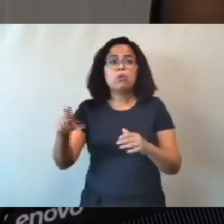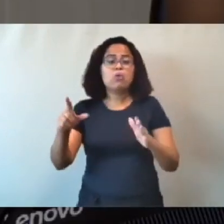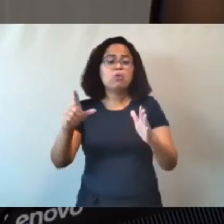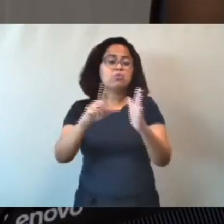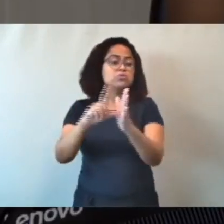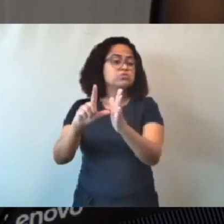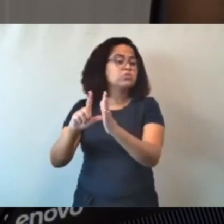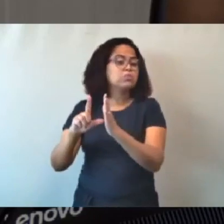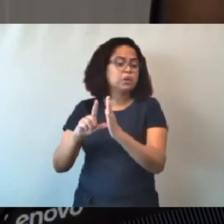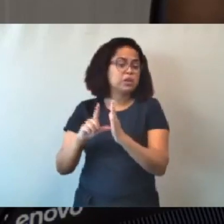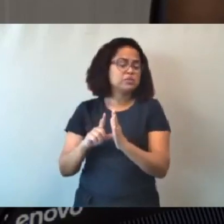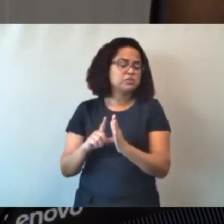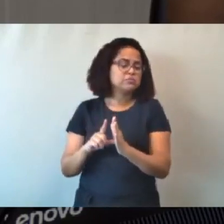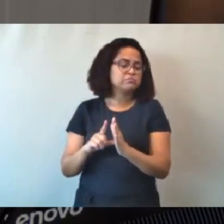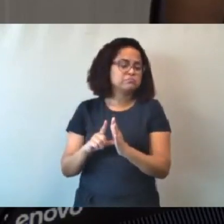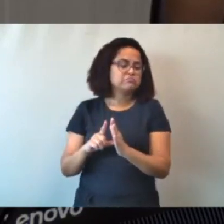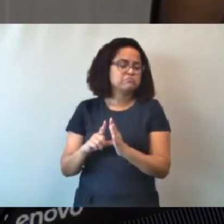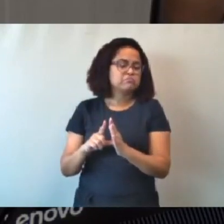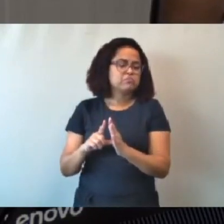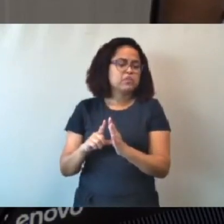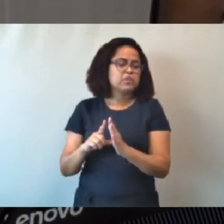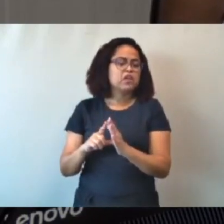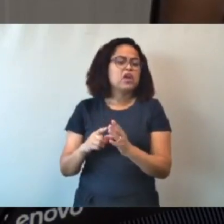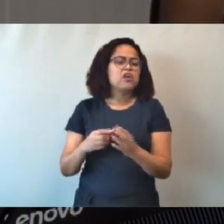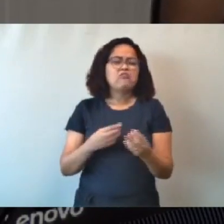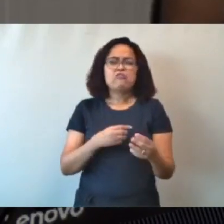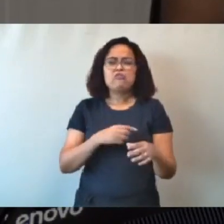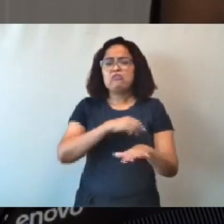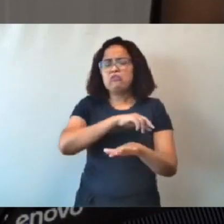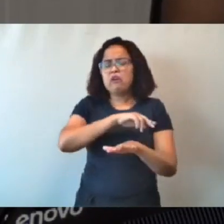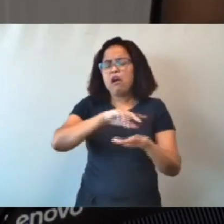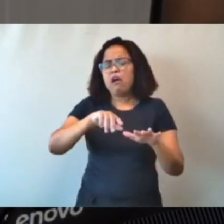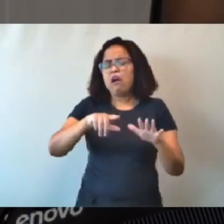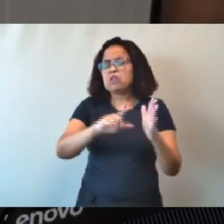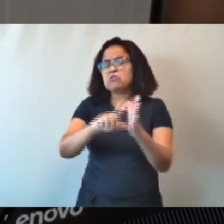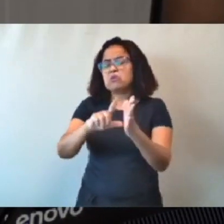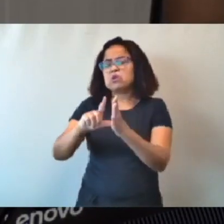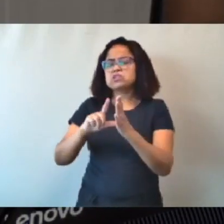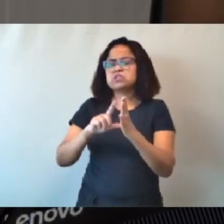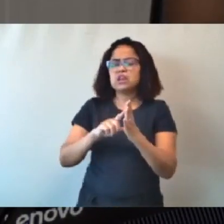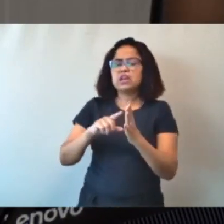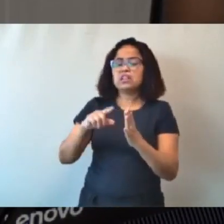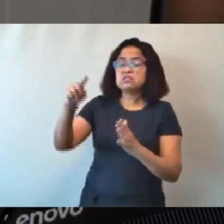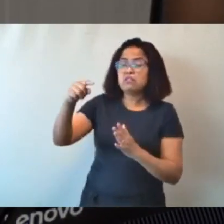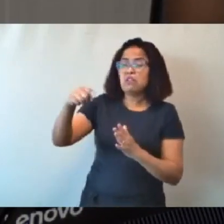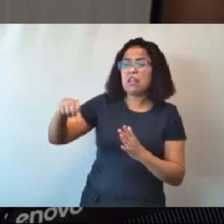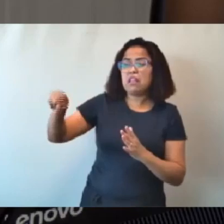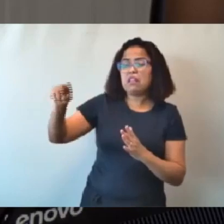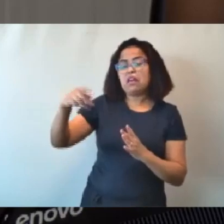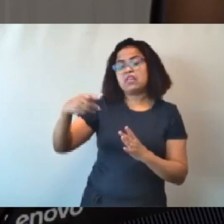bem próximo, talvez muitos comerciantes, né, da Pedro II possam